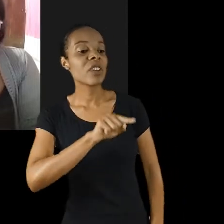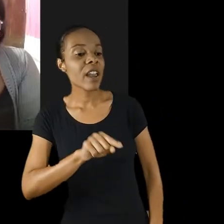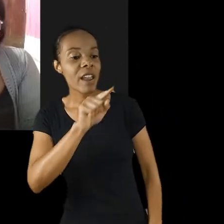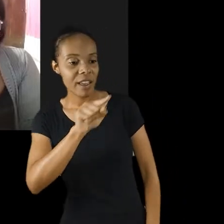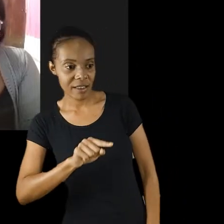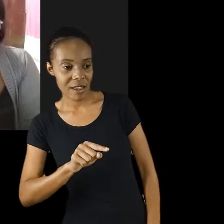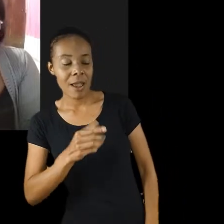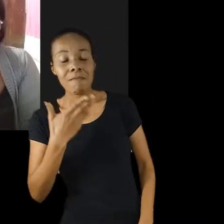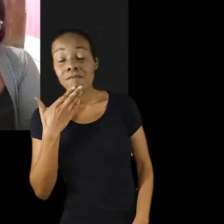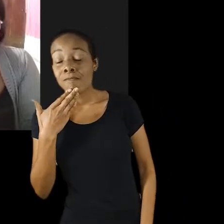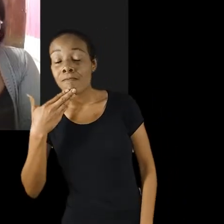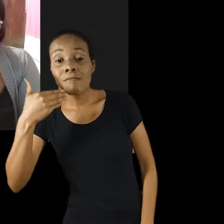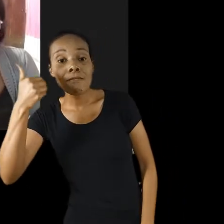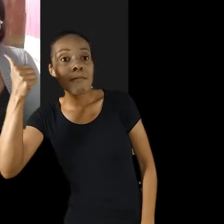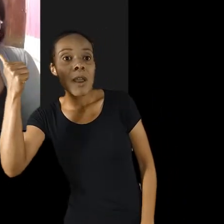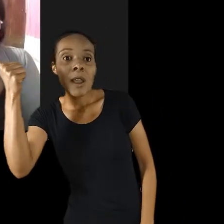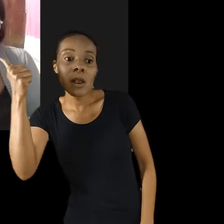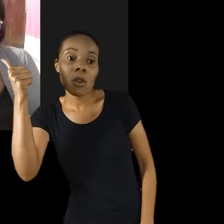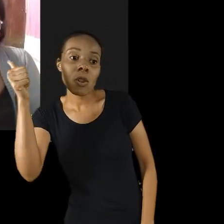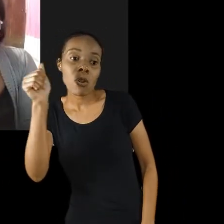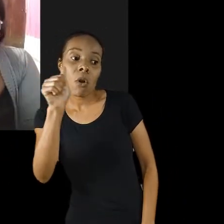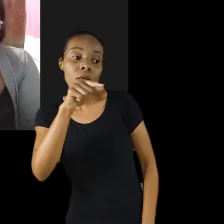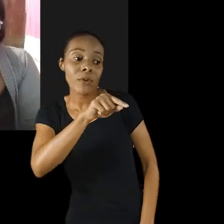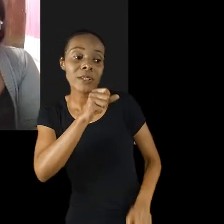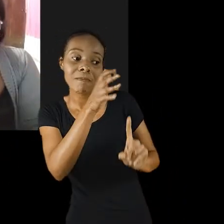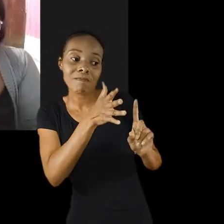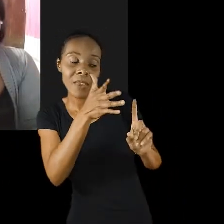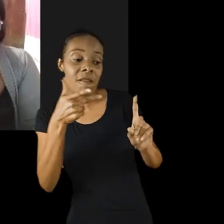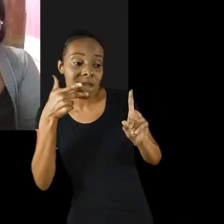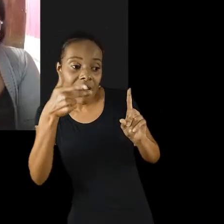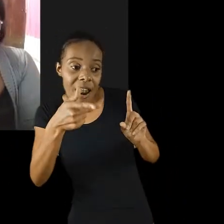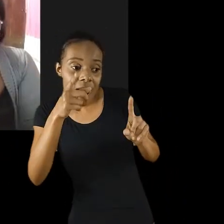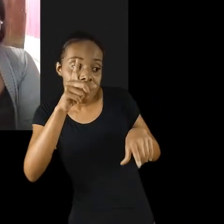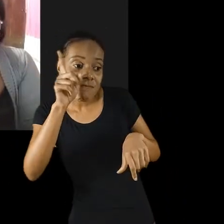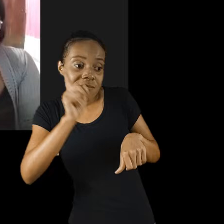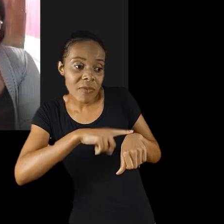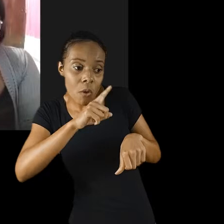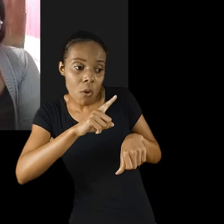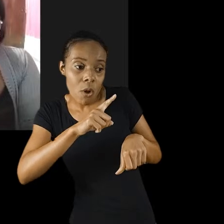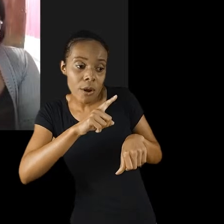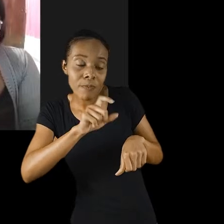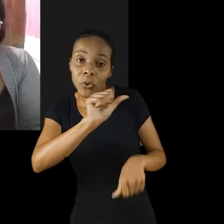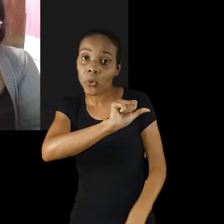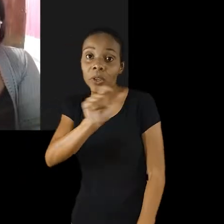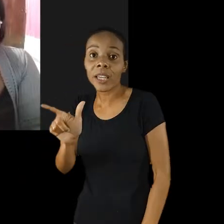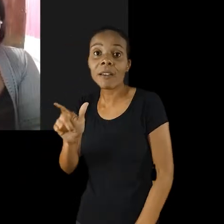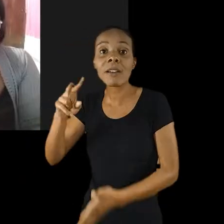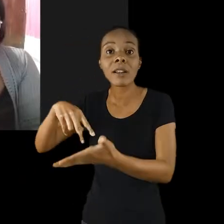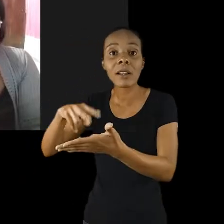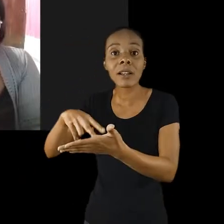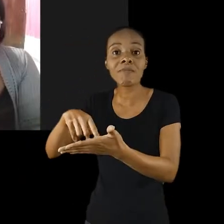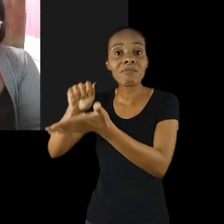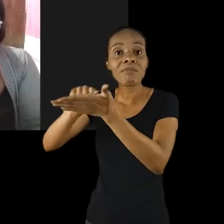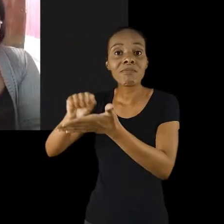ler. Eu falei assim, uai, mas qual é o problema em me ler, né? Por que é melhor me ouvir? Porque, como o